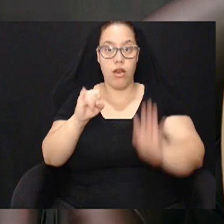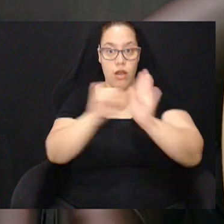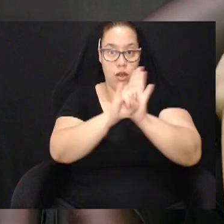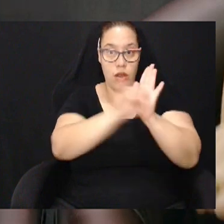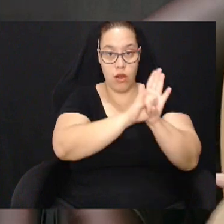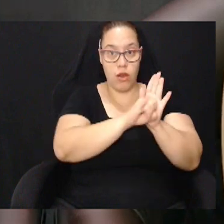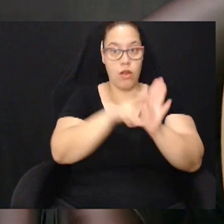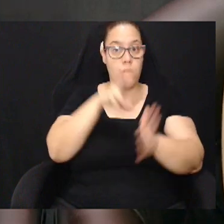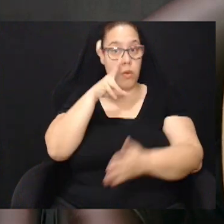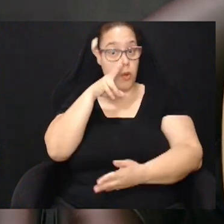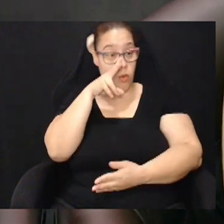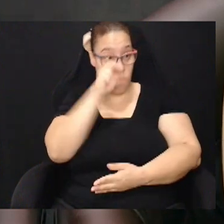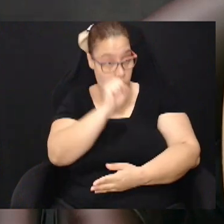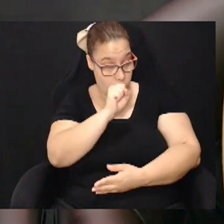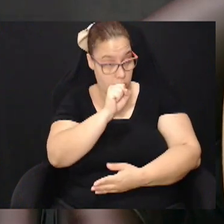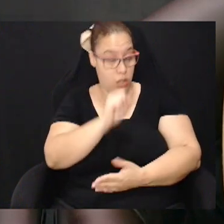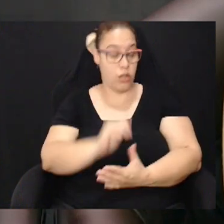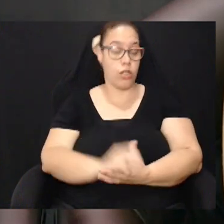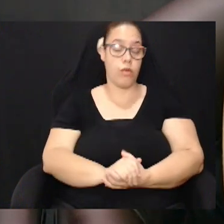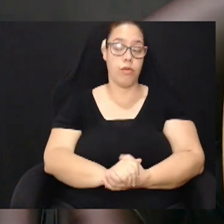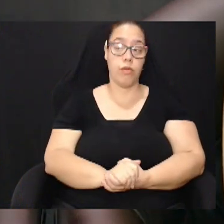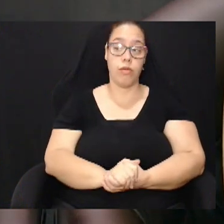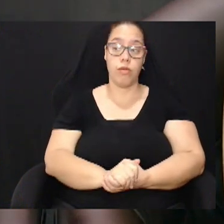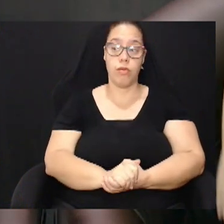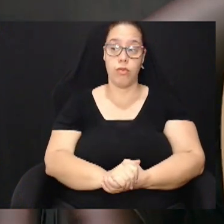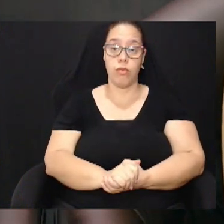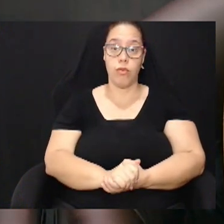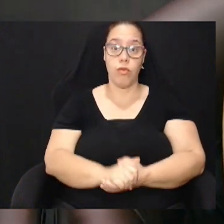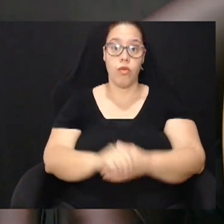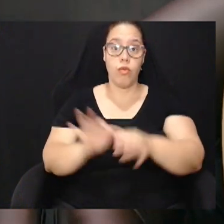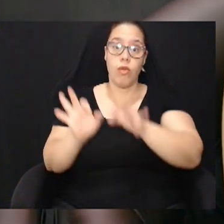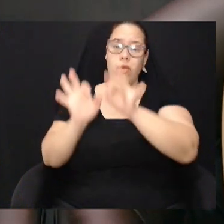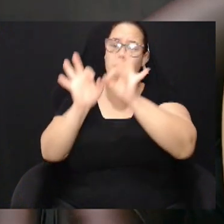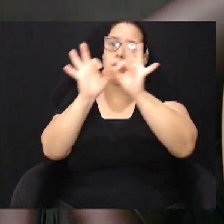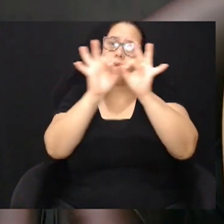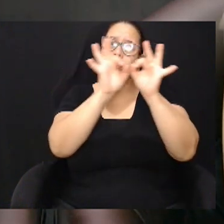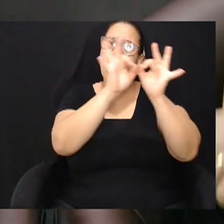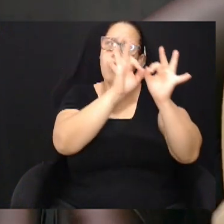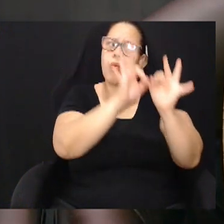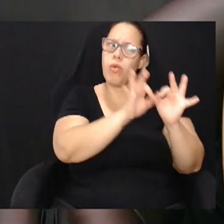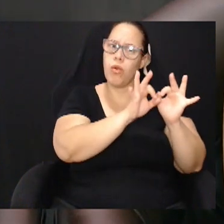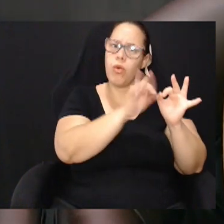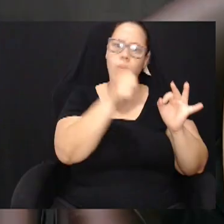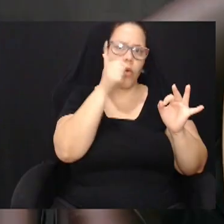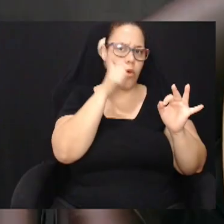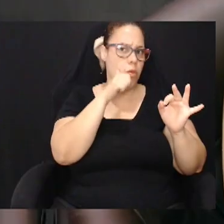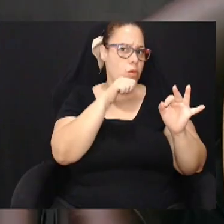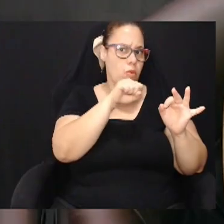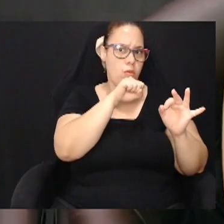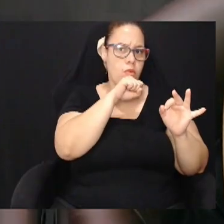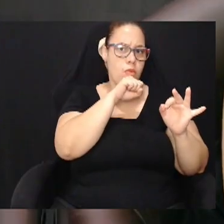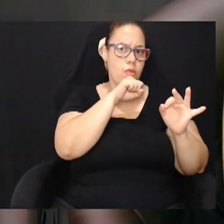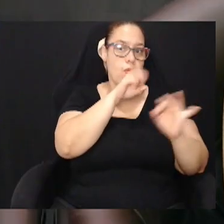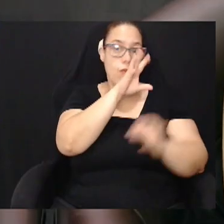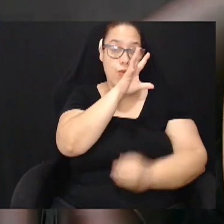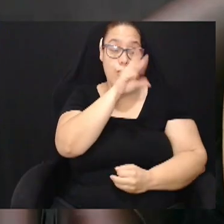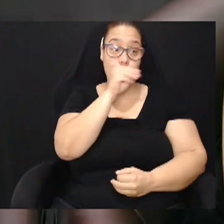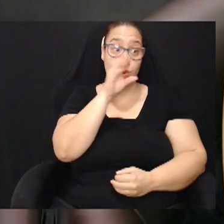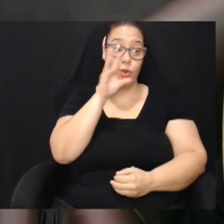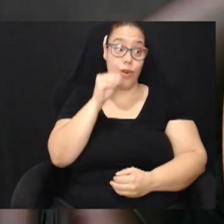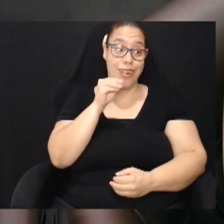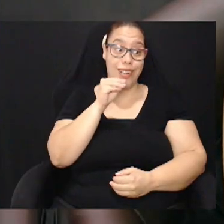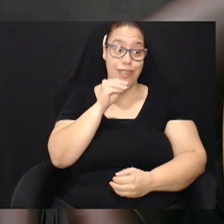né? E também fui assistir por conta de ser uma mãe, na época, de uma adolescente,